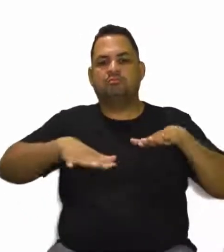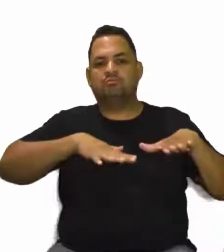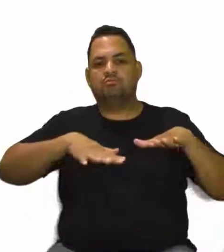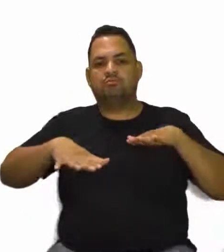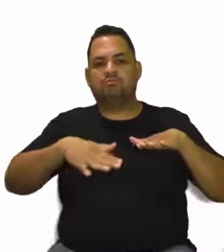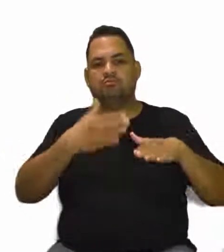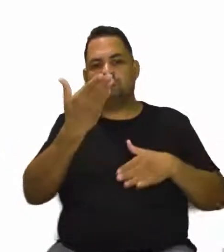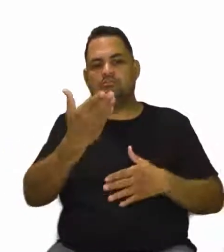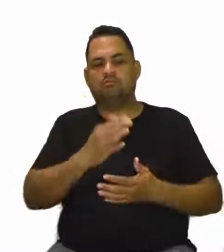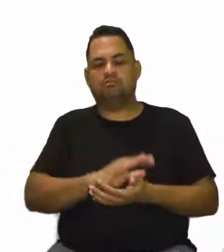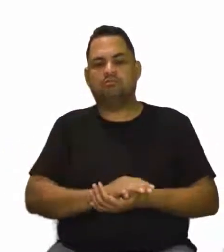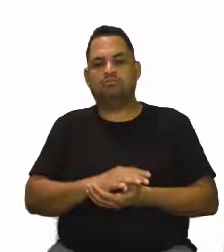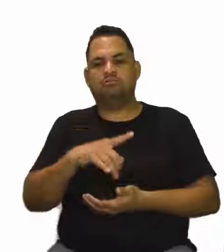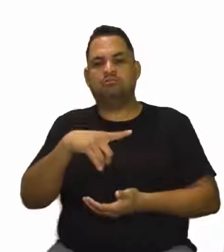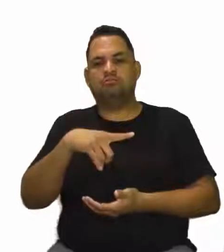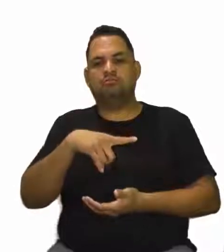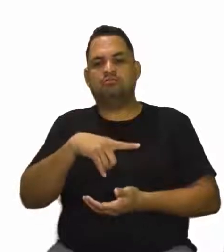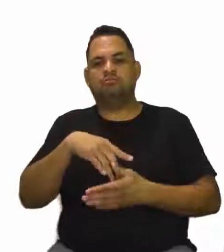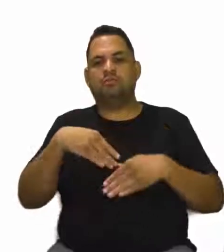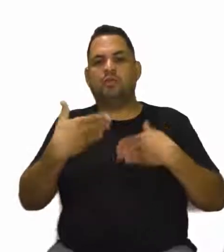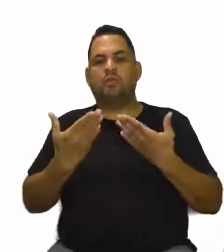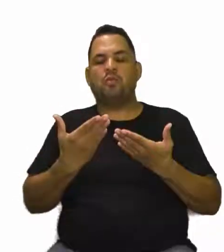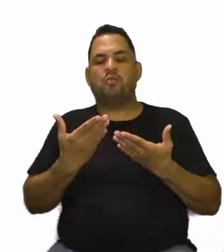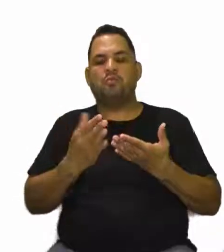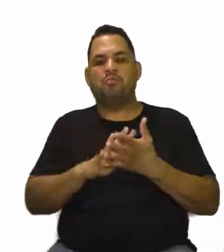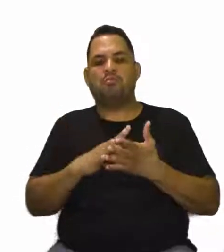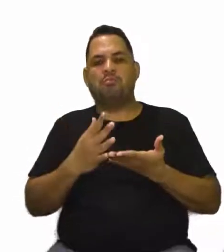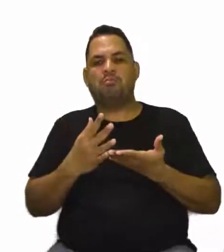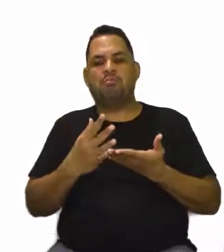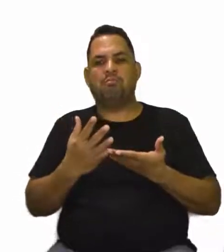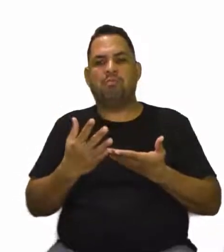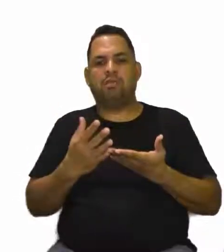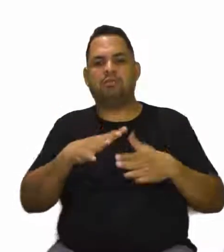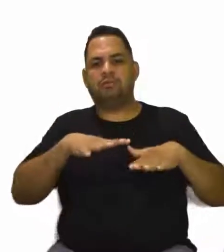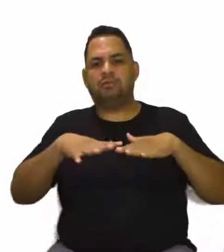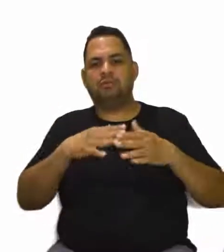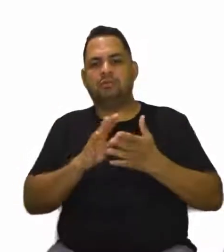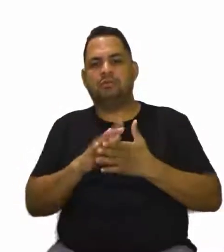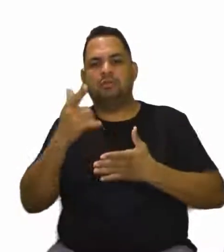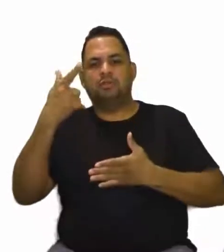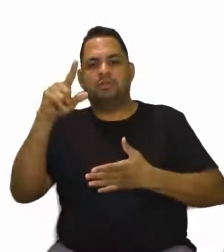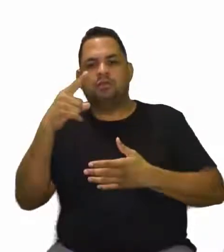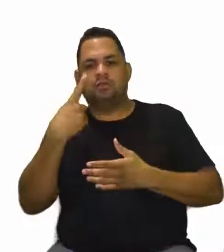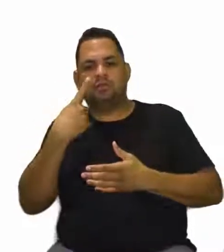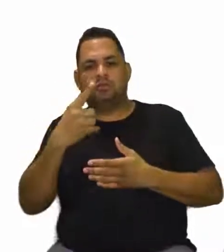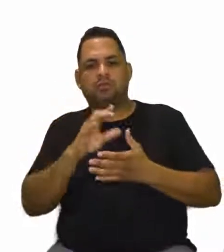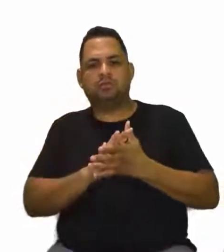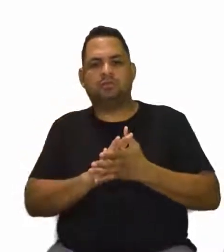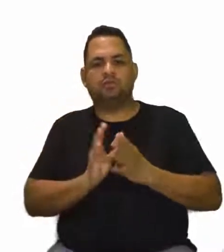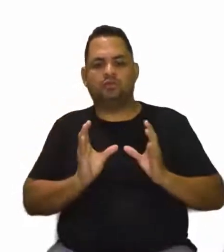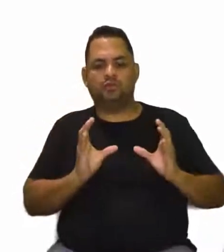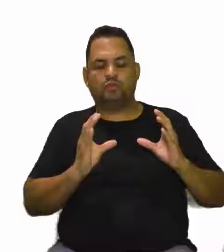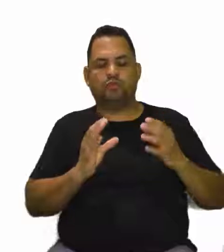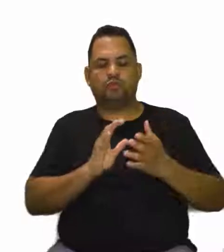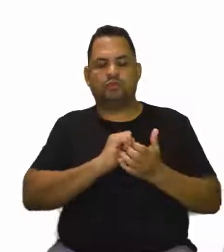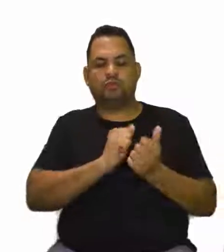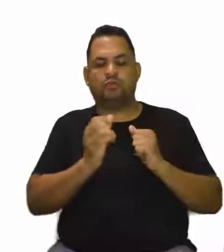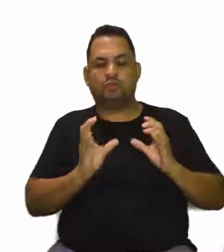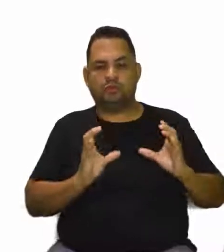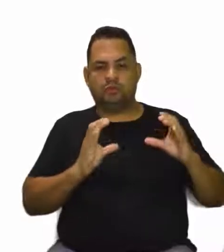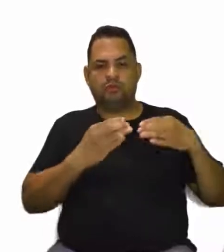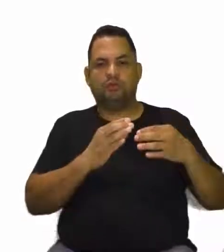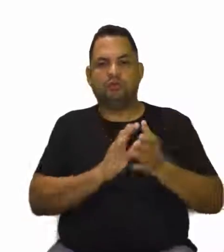aí no esgrima, tenta ver como que fica, né? Esse movimento a gente consegue perceber nos esportes coletivos